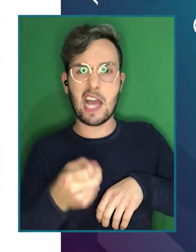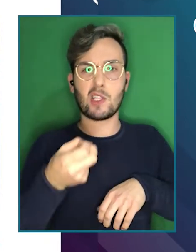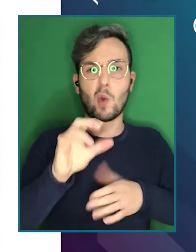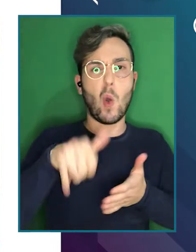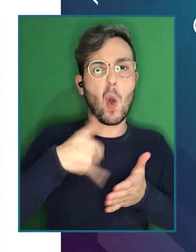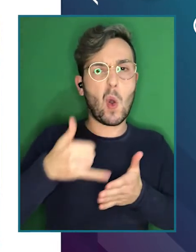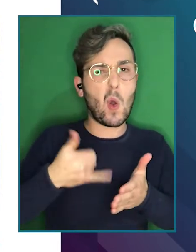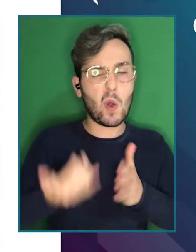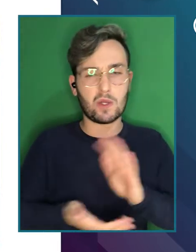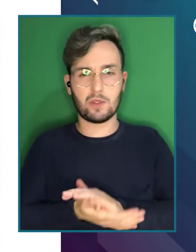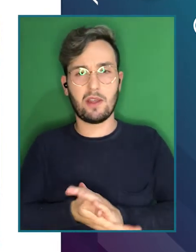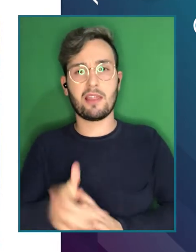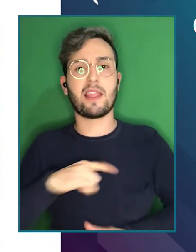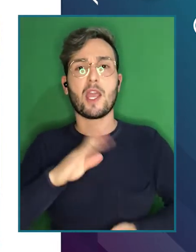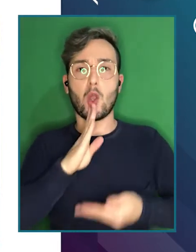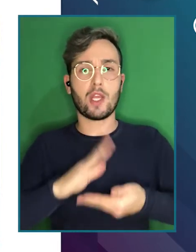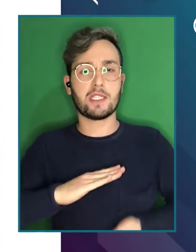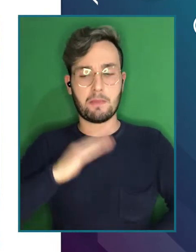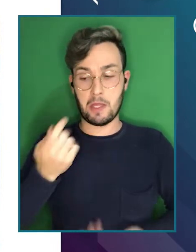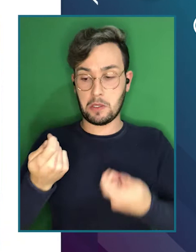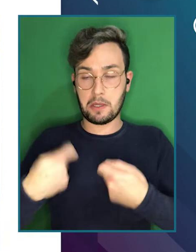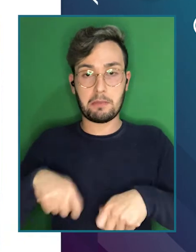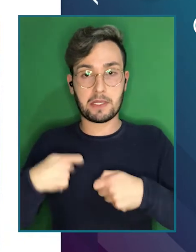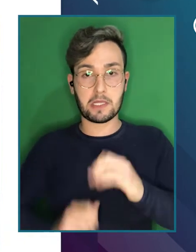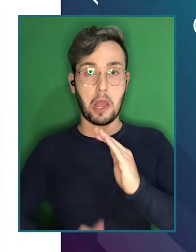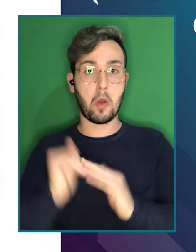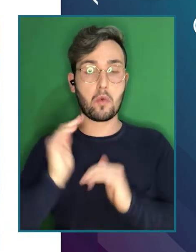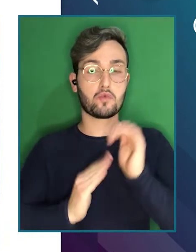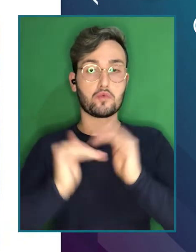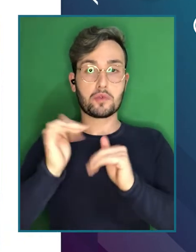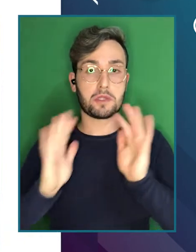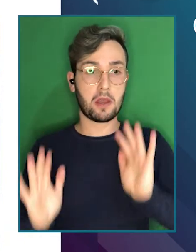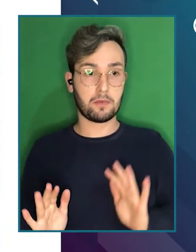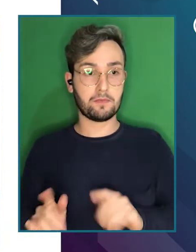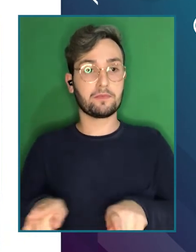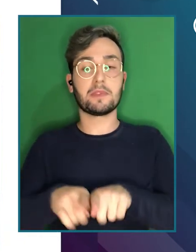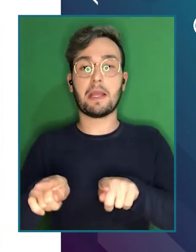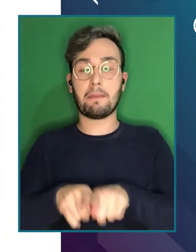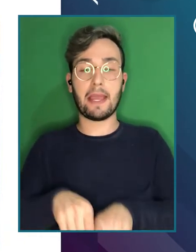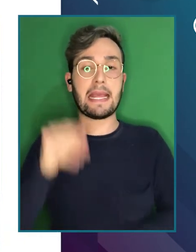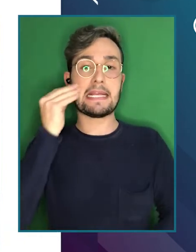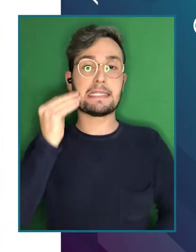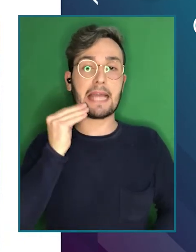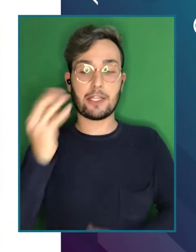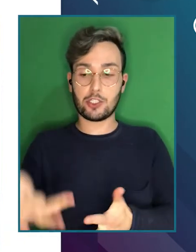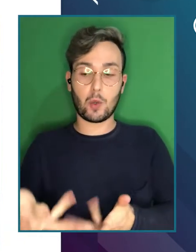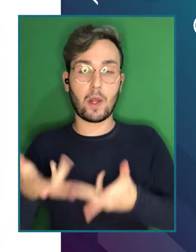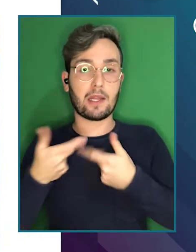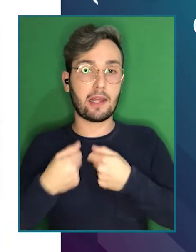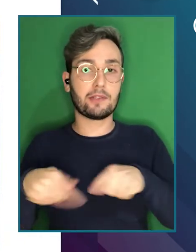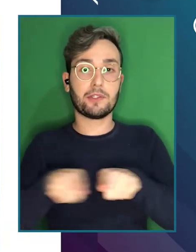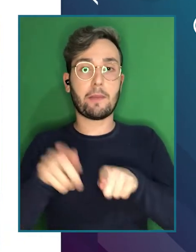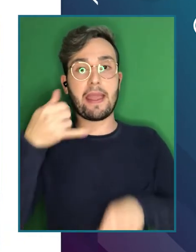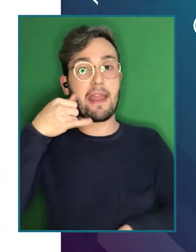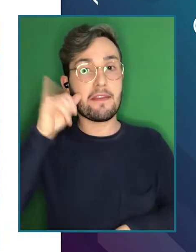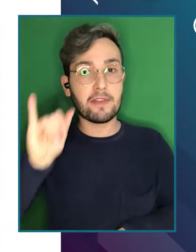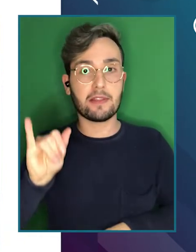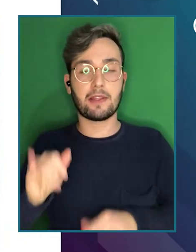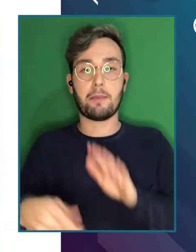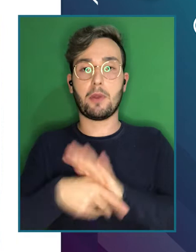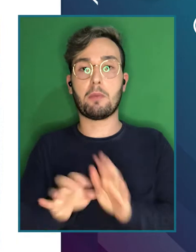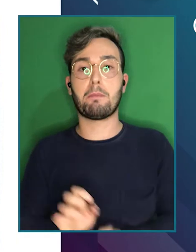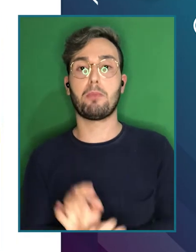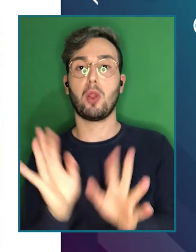ou oleodutos. Possui conhecimentos necessários nas etapas de construção, bem como em testes de qualidade e prevenção